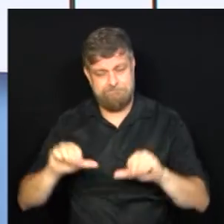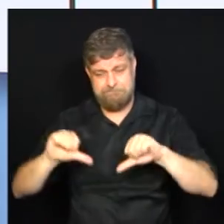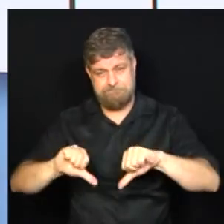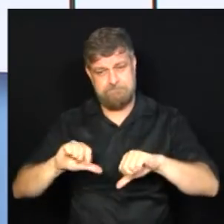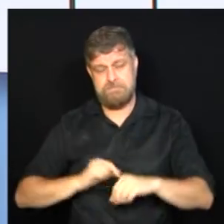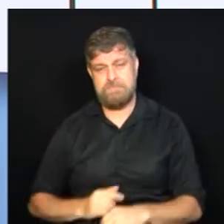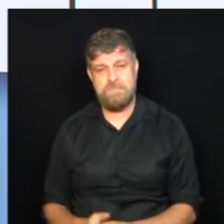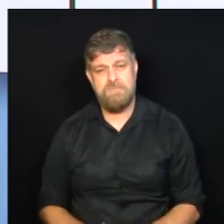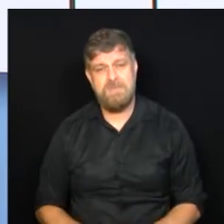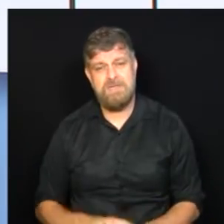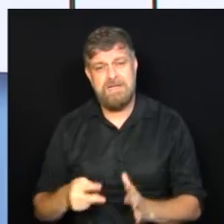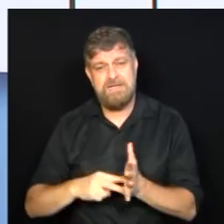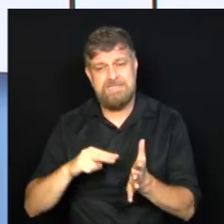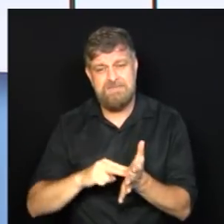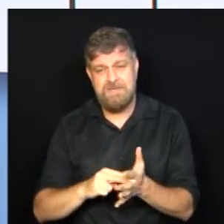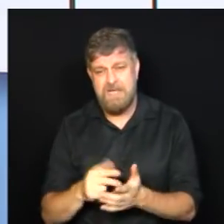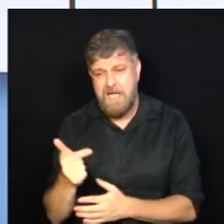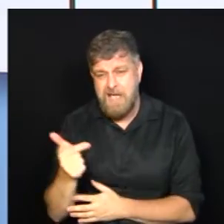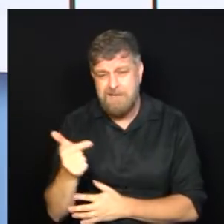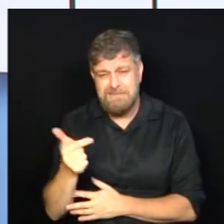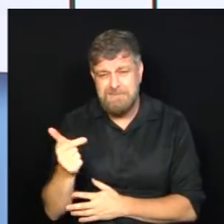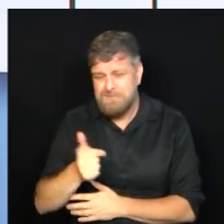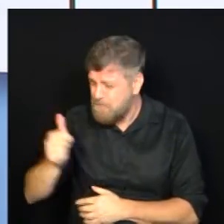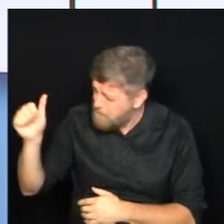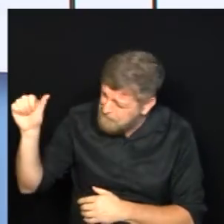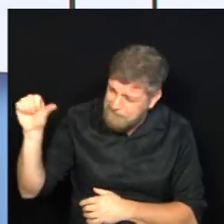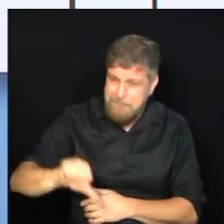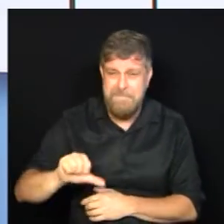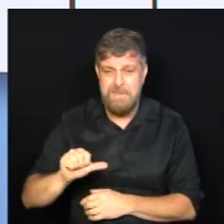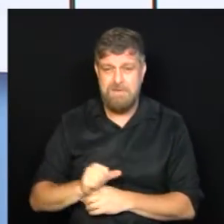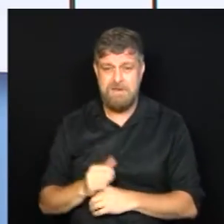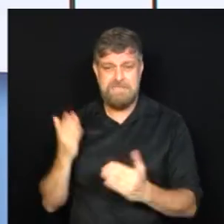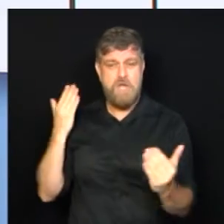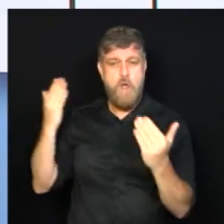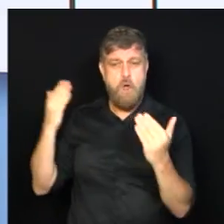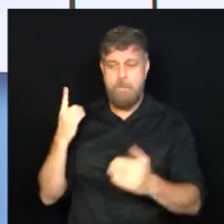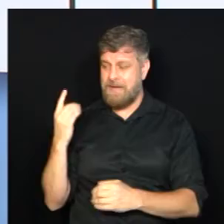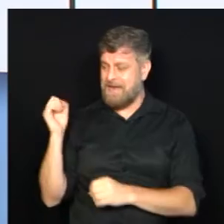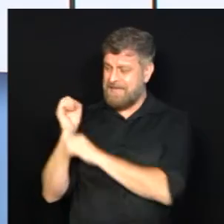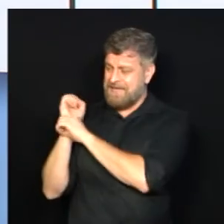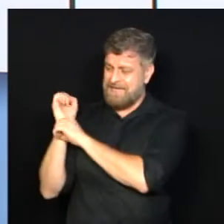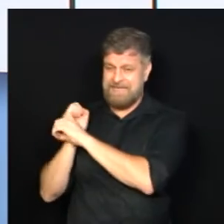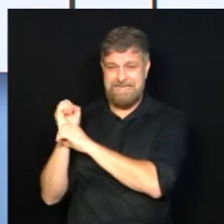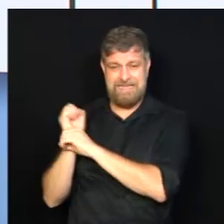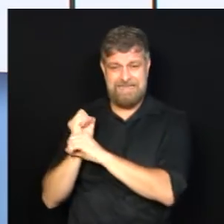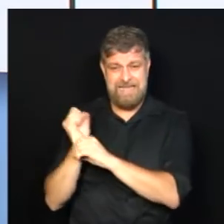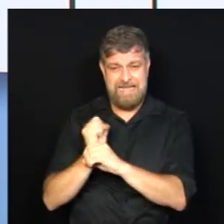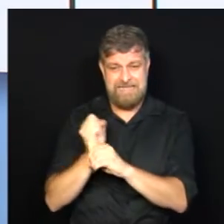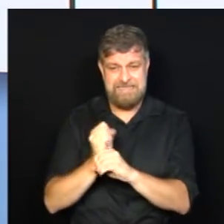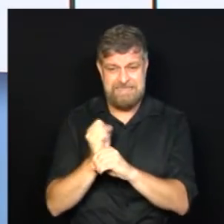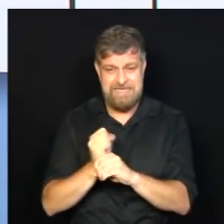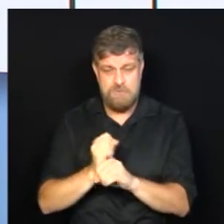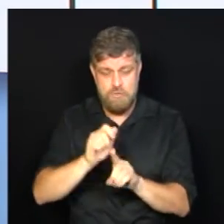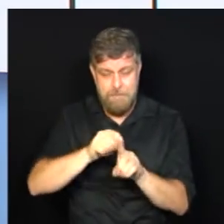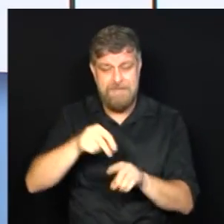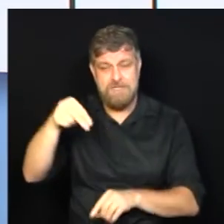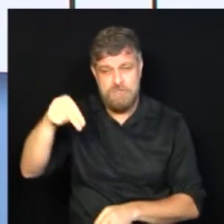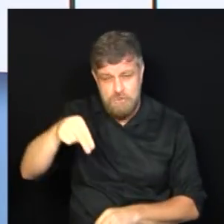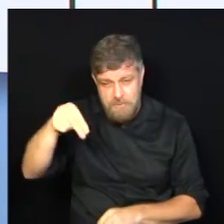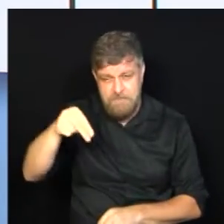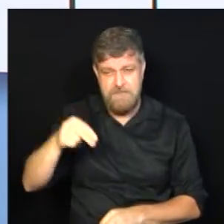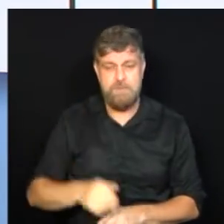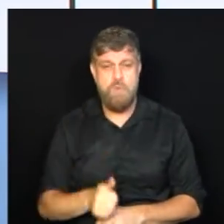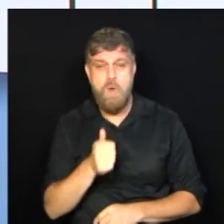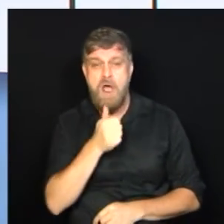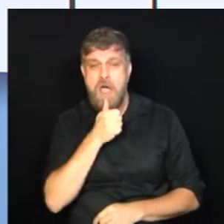7,89%, que é o segundo pior em 10 anos registrados em novembro. Temos ainda